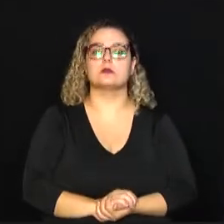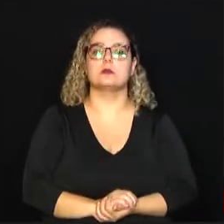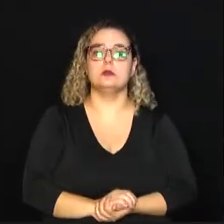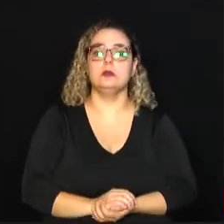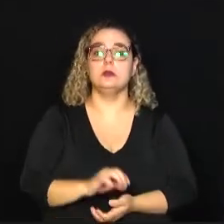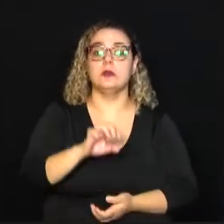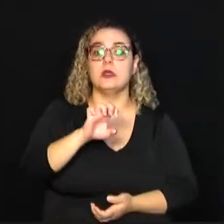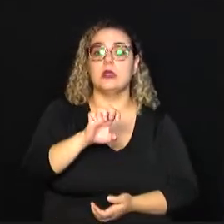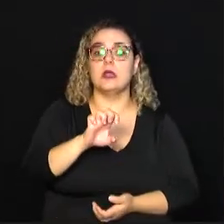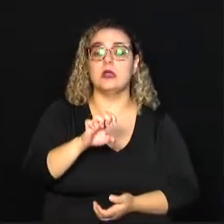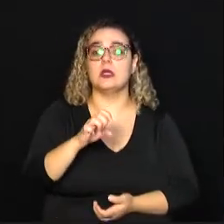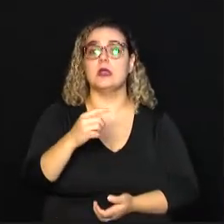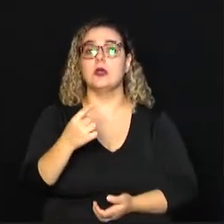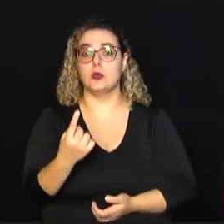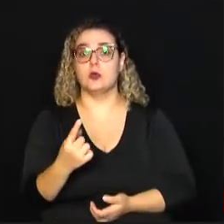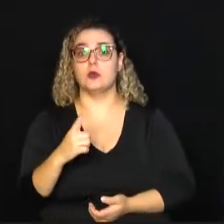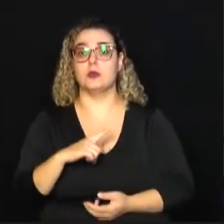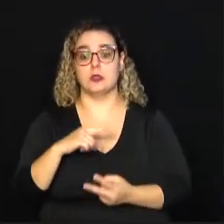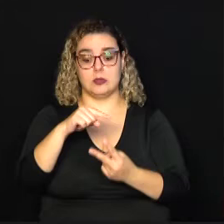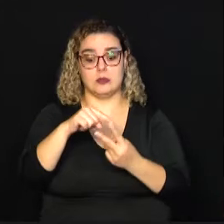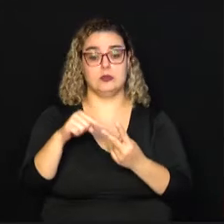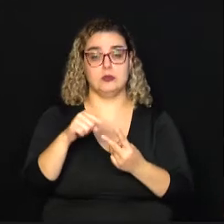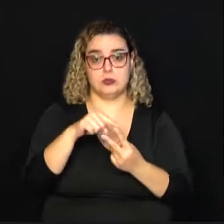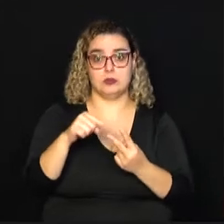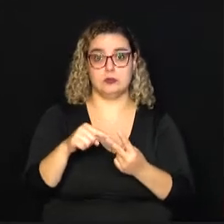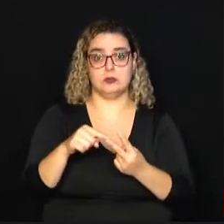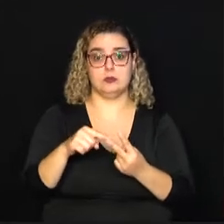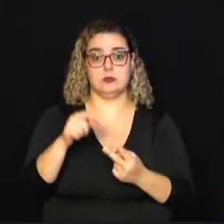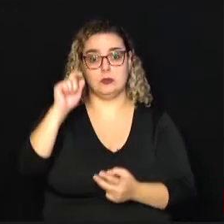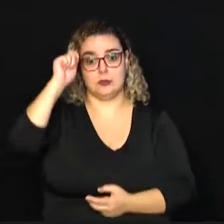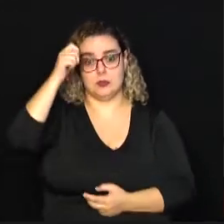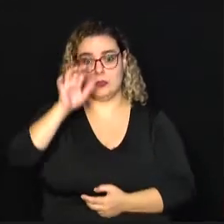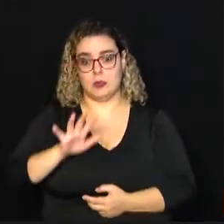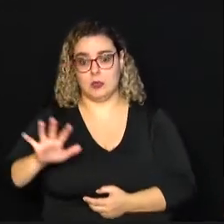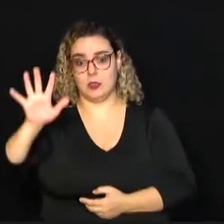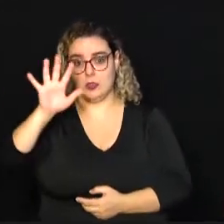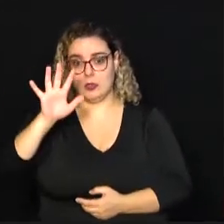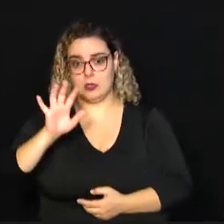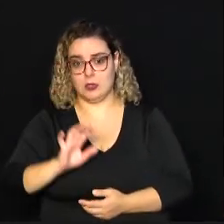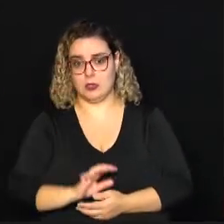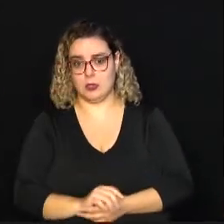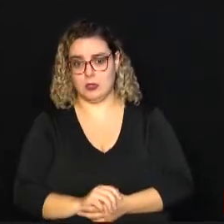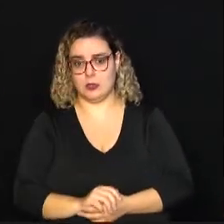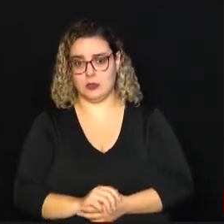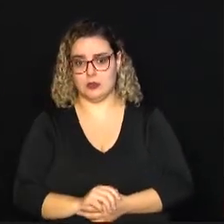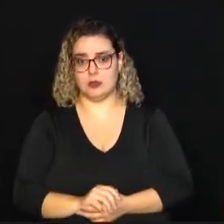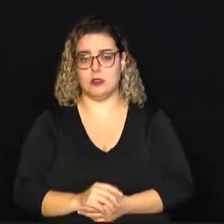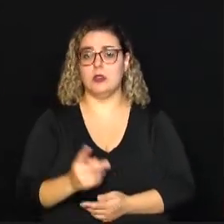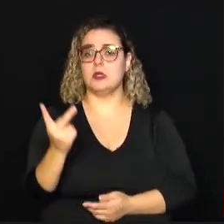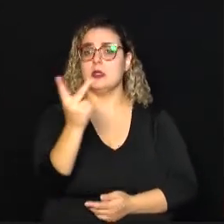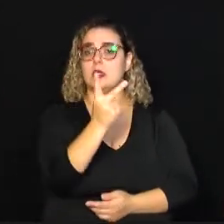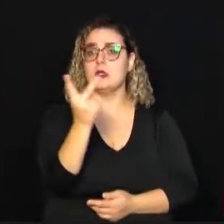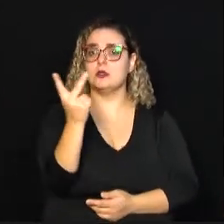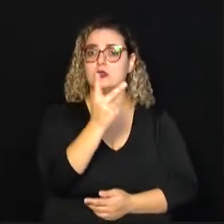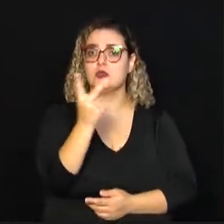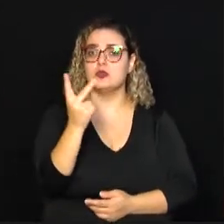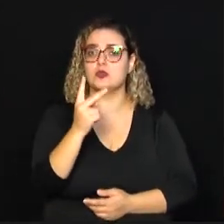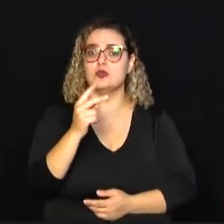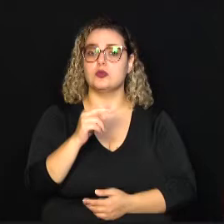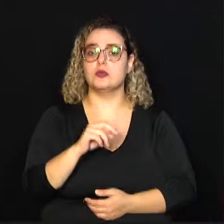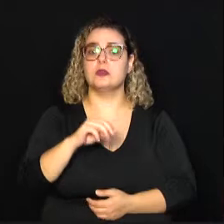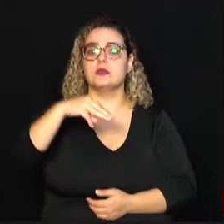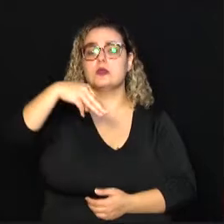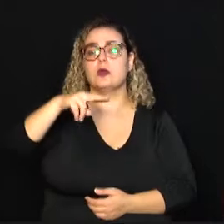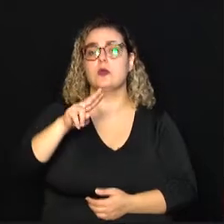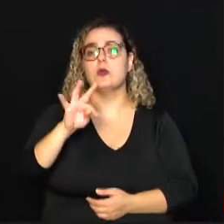tem as duas mutações, assim como a variante sul-africana. A variante P1, ela carrega as duas mutações que fazem das